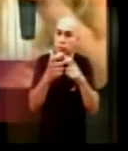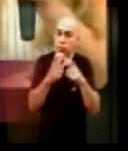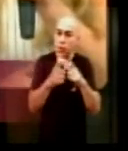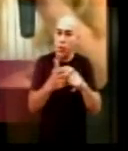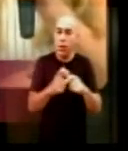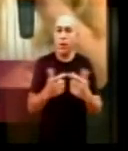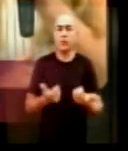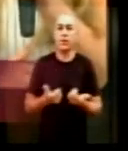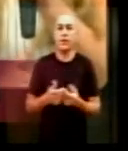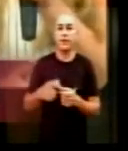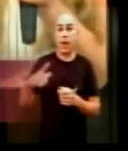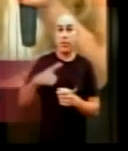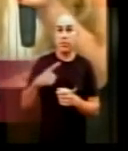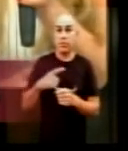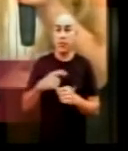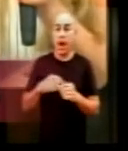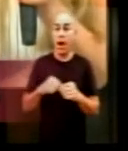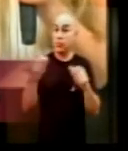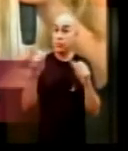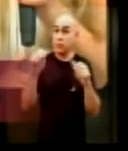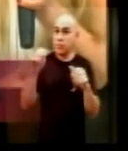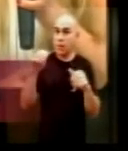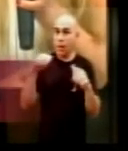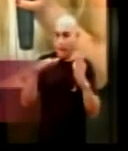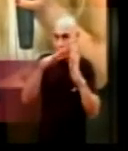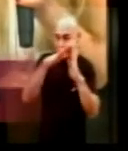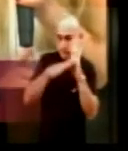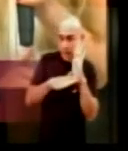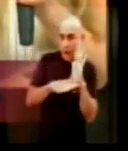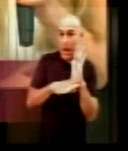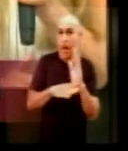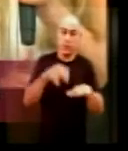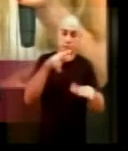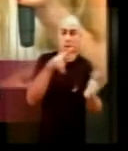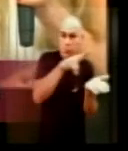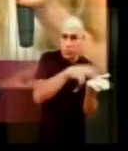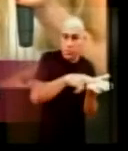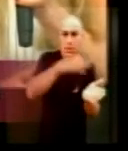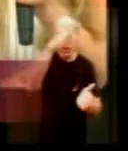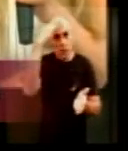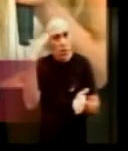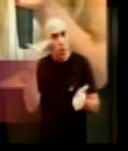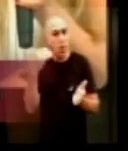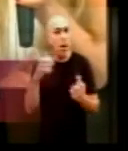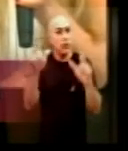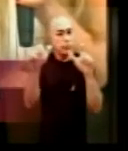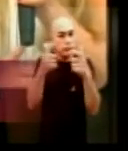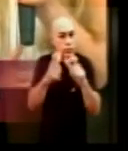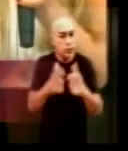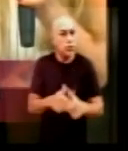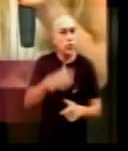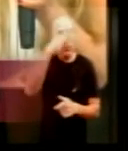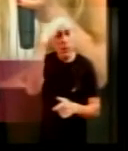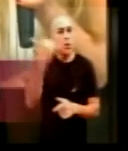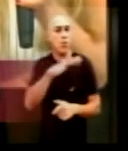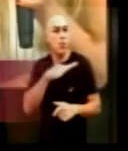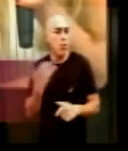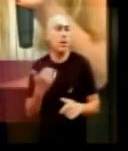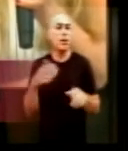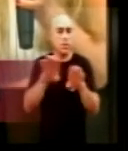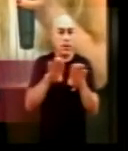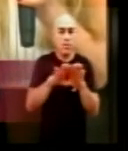de que se nós estamos tendo menos casos, teremos menos internados e menos óbitos, que é o nosso objetivo, até a redução desses